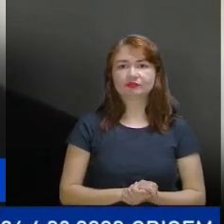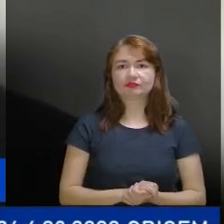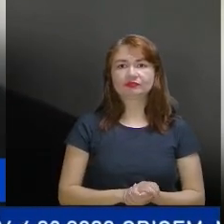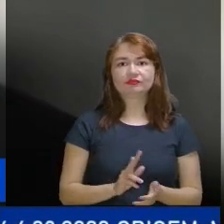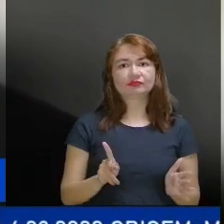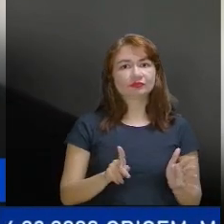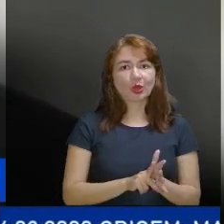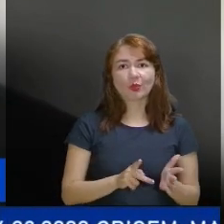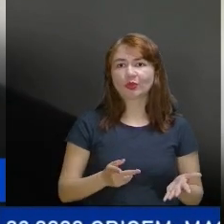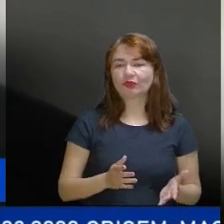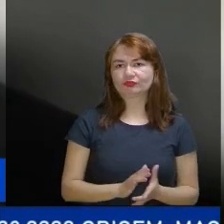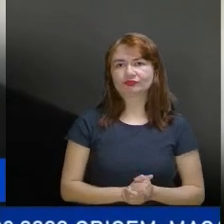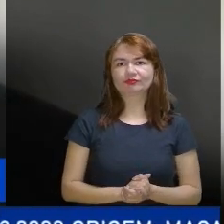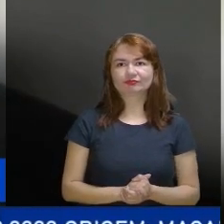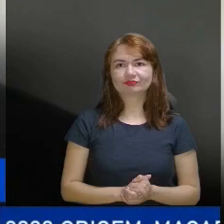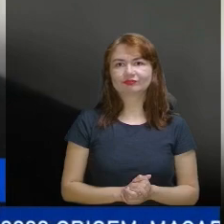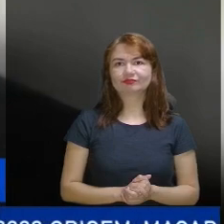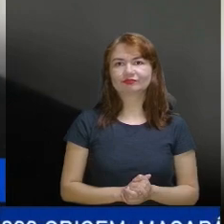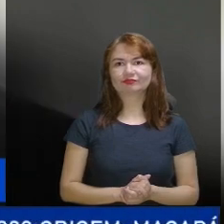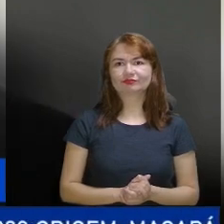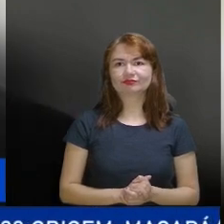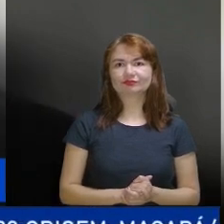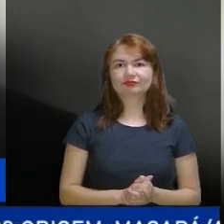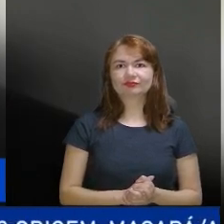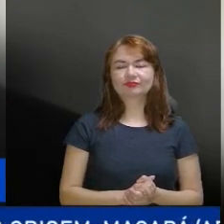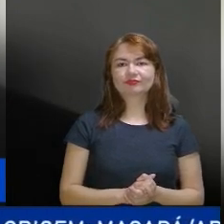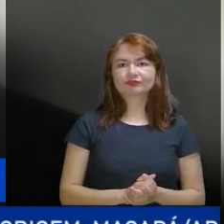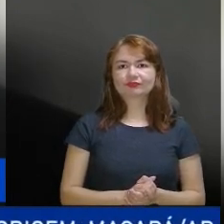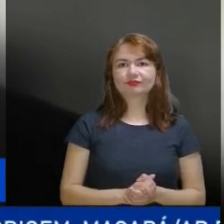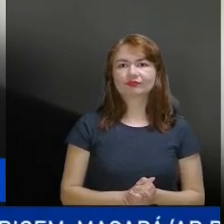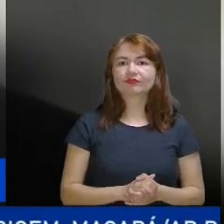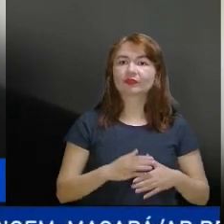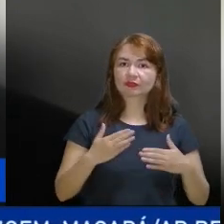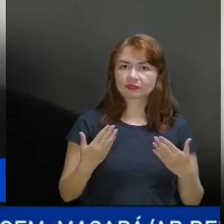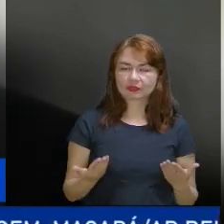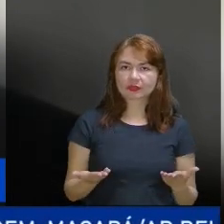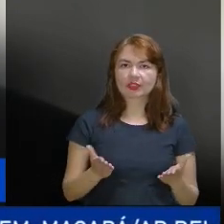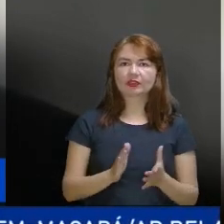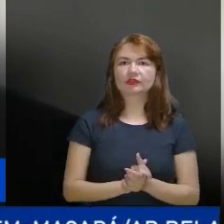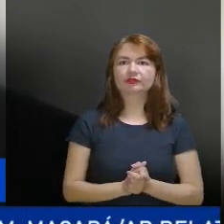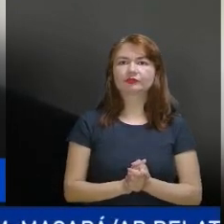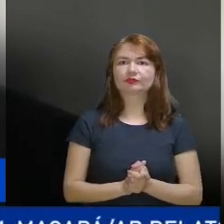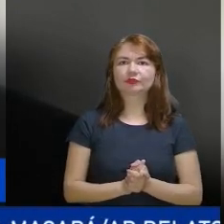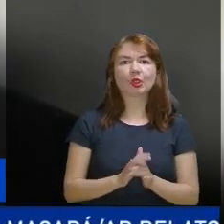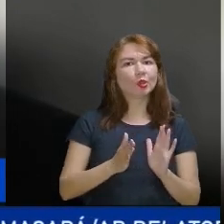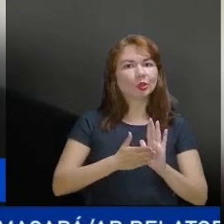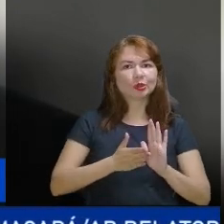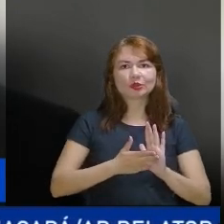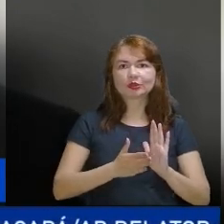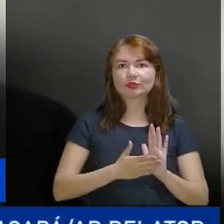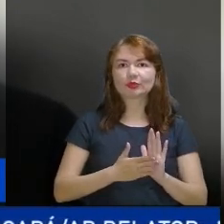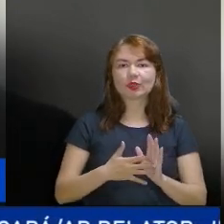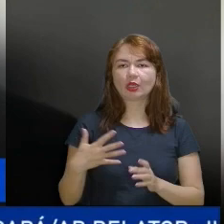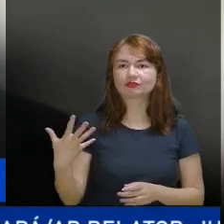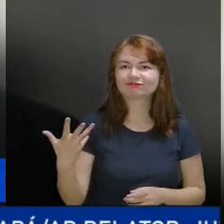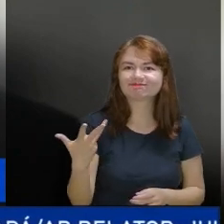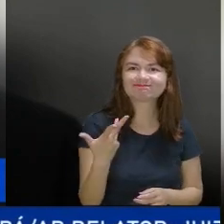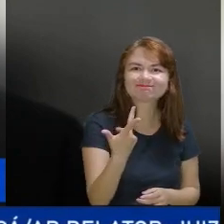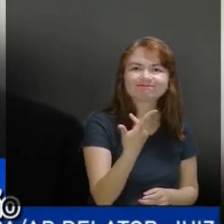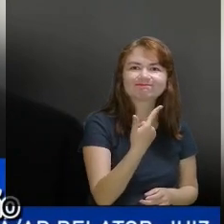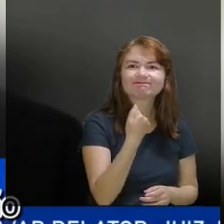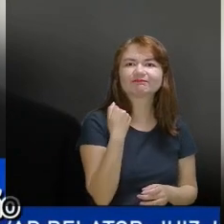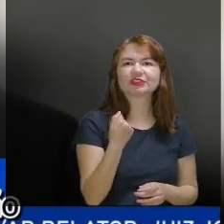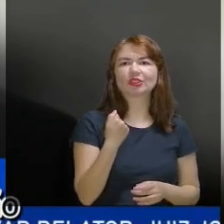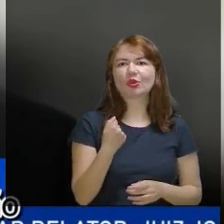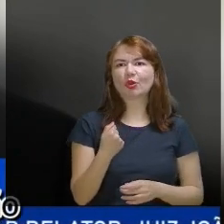para essas chamadas cotas. E a iniciativa é extremamente louvável,